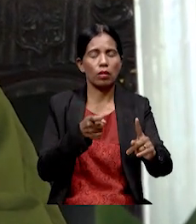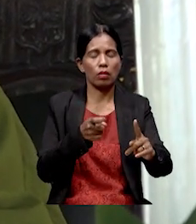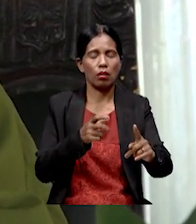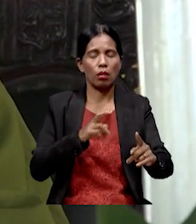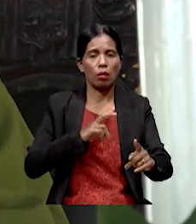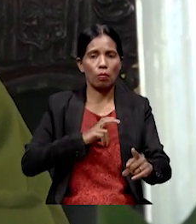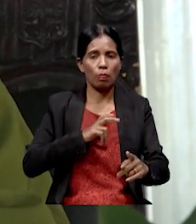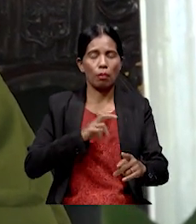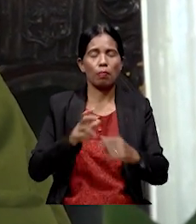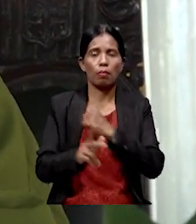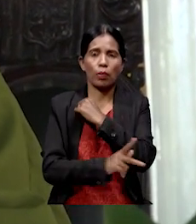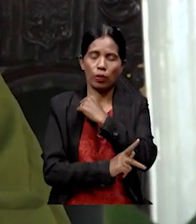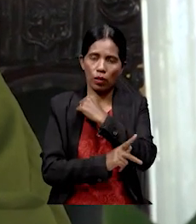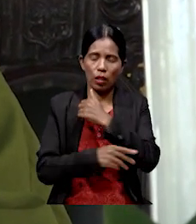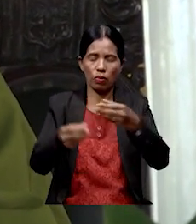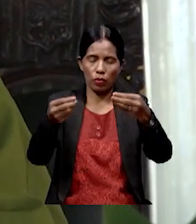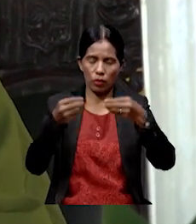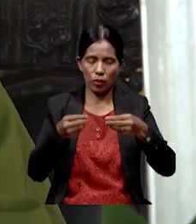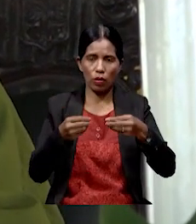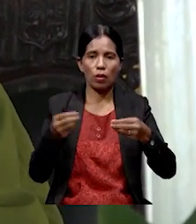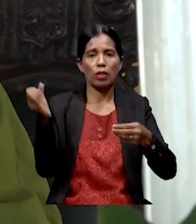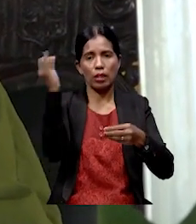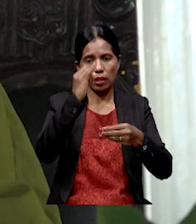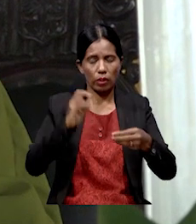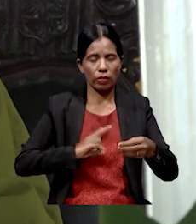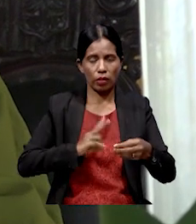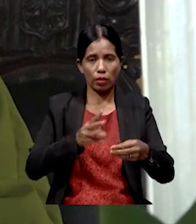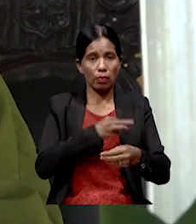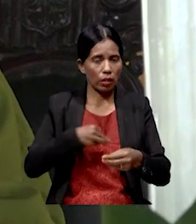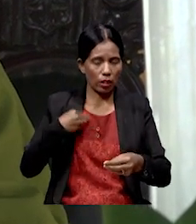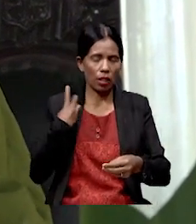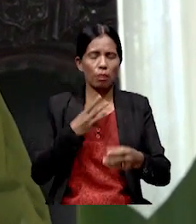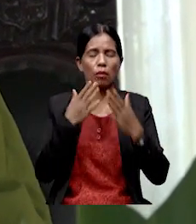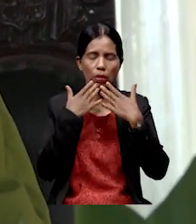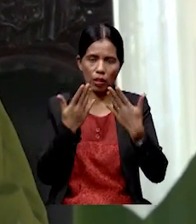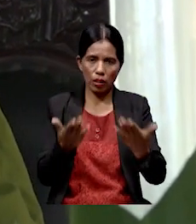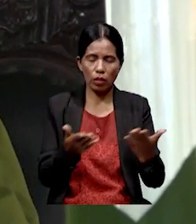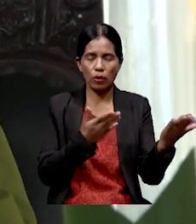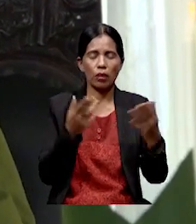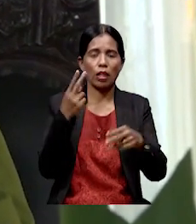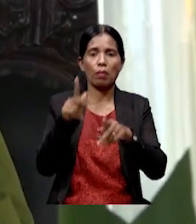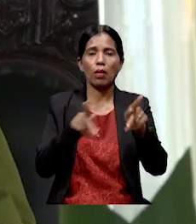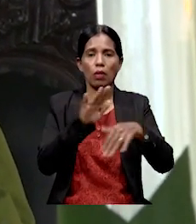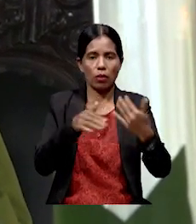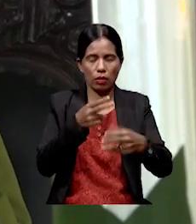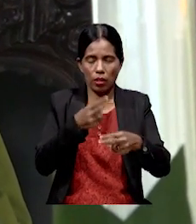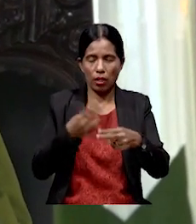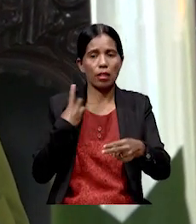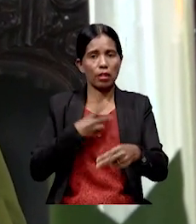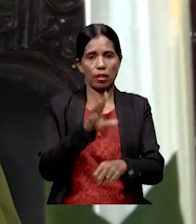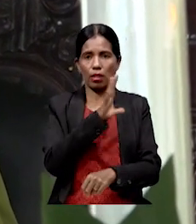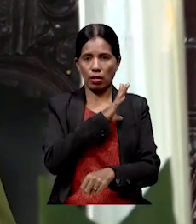ida ne mai ami agar des te te te so si ne ne haran te he in ka ka ta ki ya